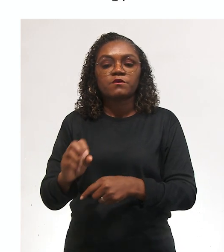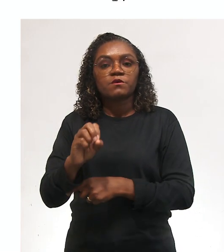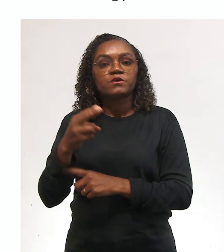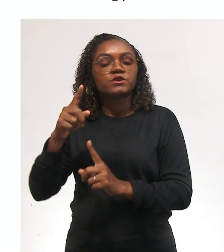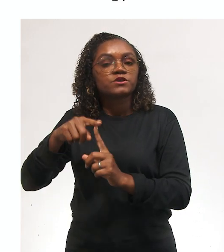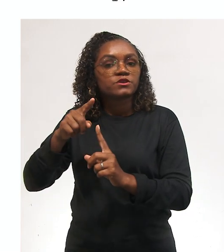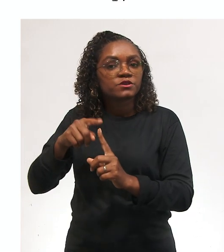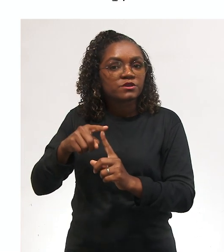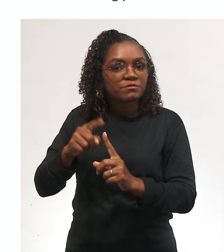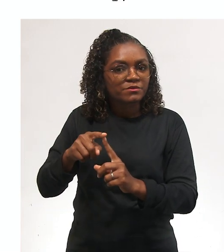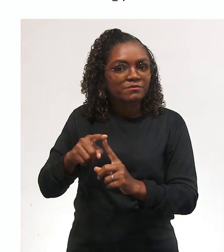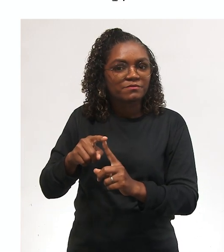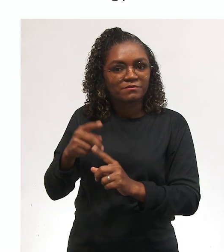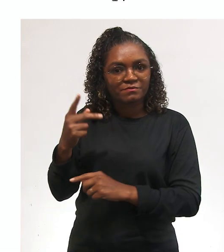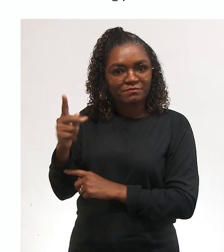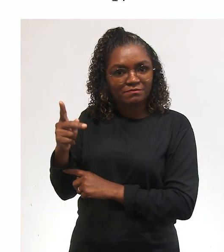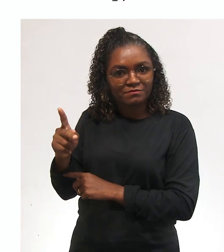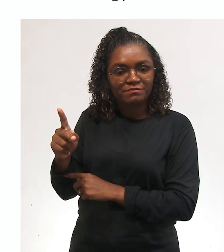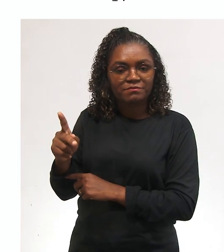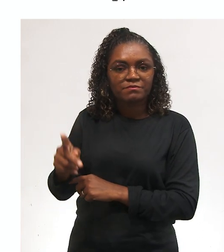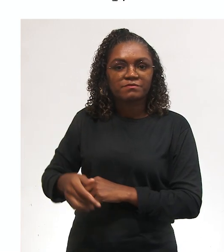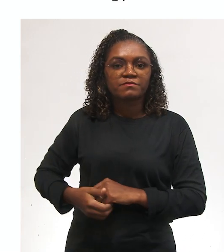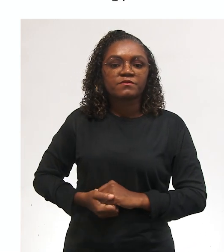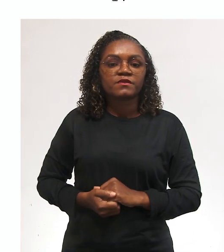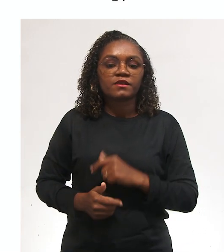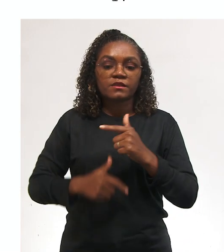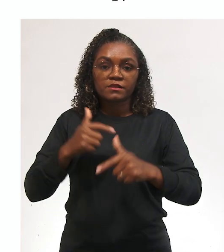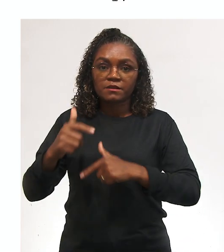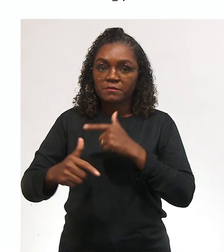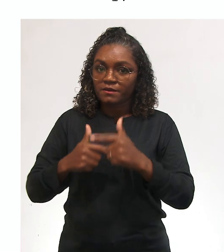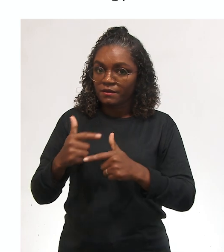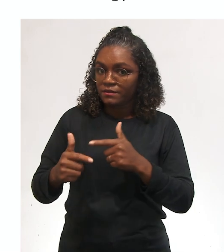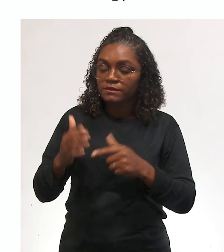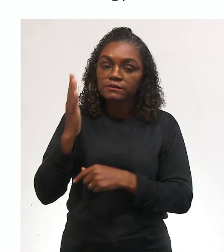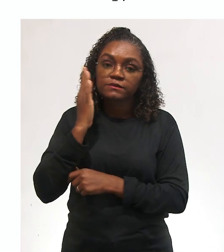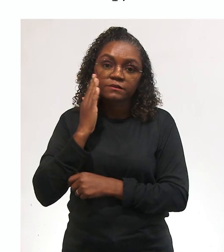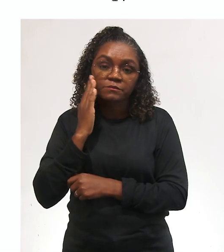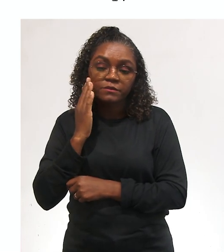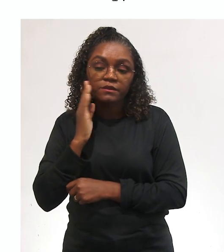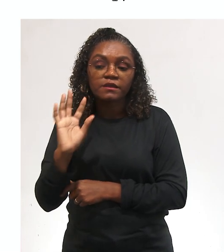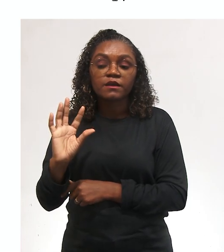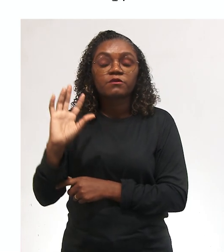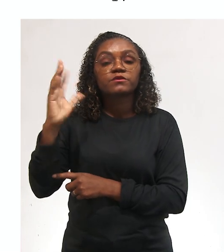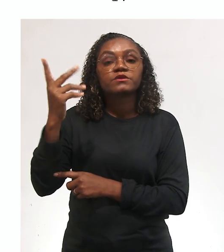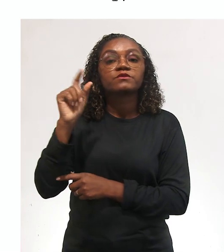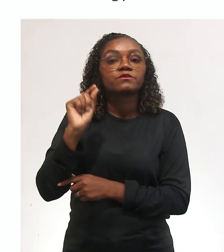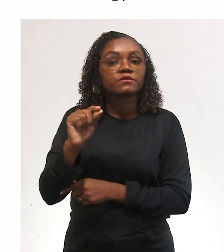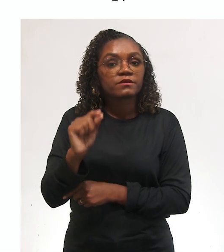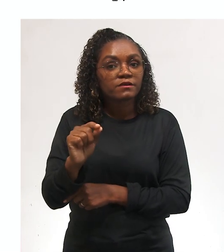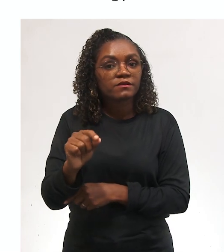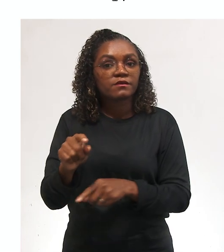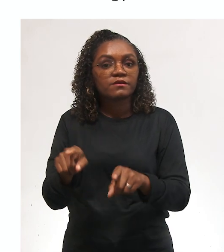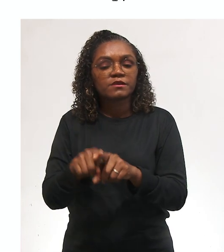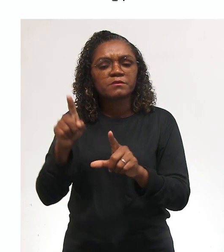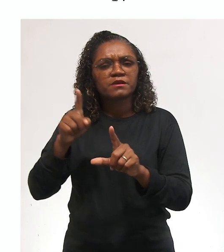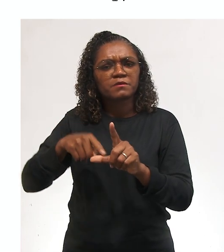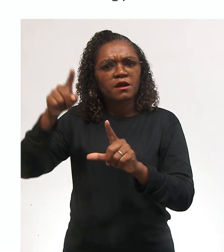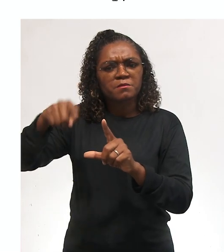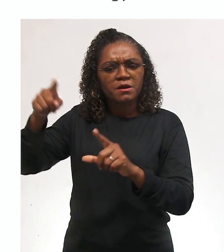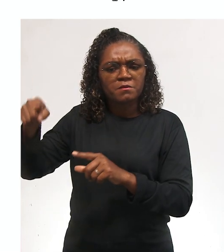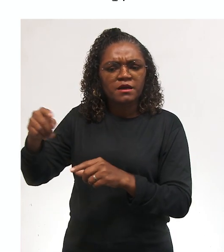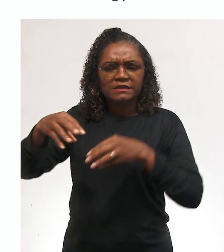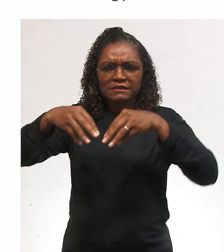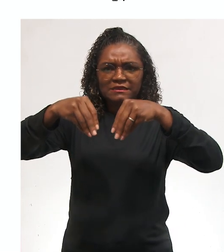a forma que essas pessoas estão sendo submetidas a esse tipo de trabalho, para ver o que está causando esse efeito,